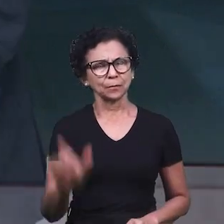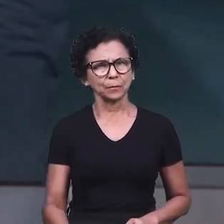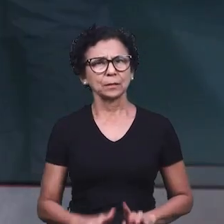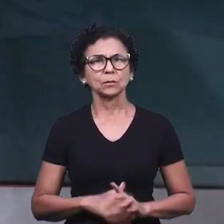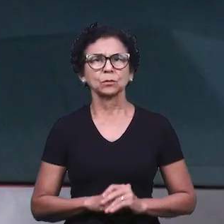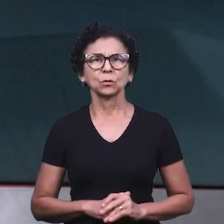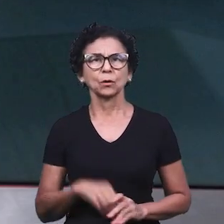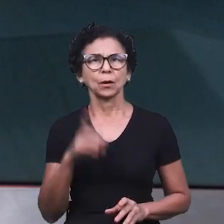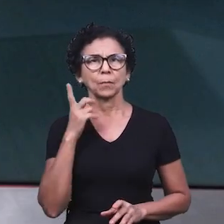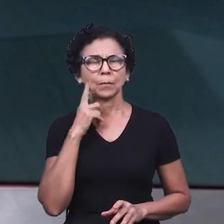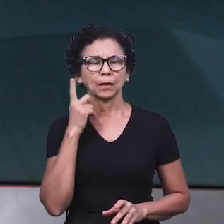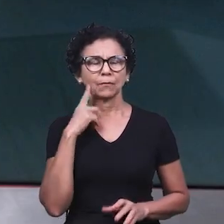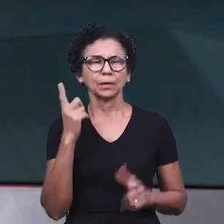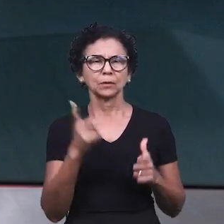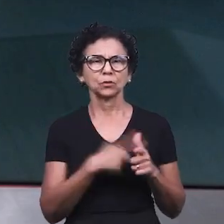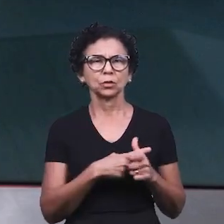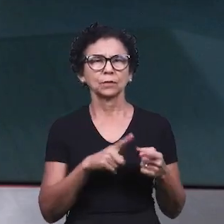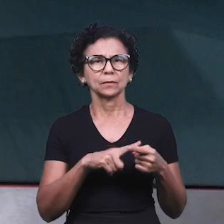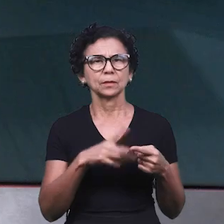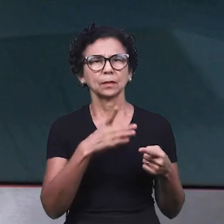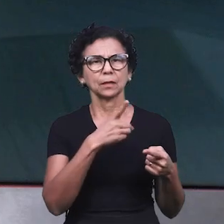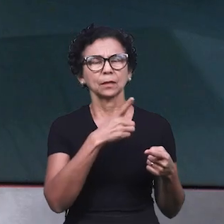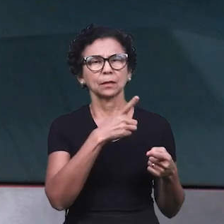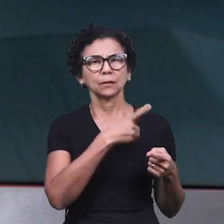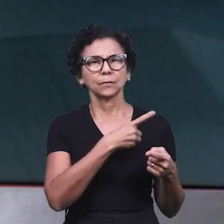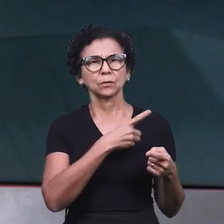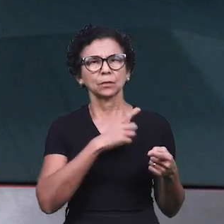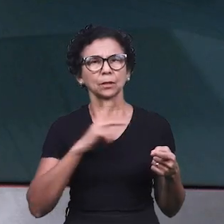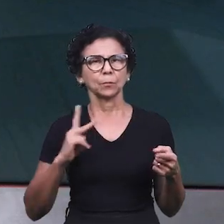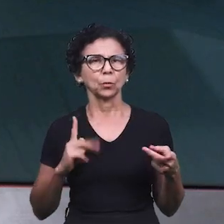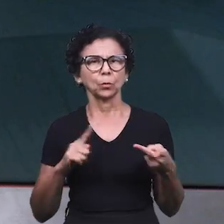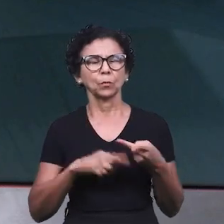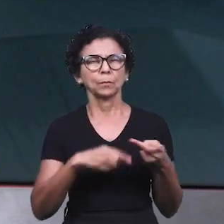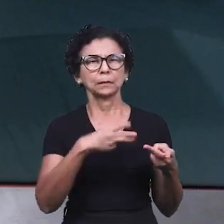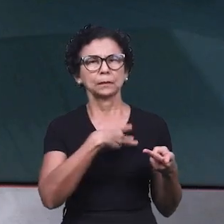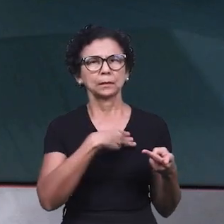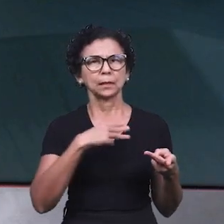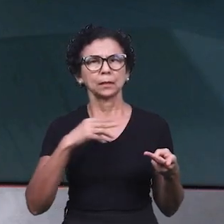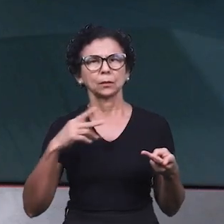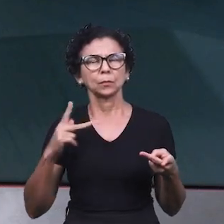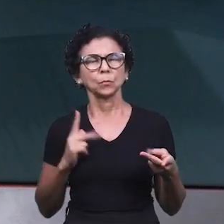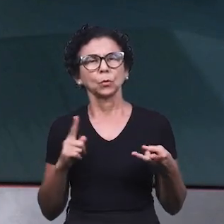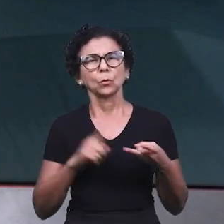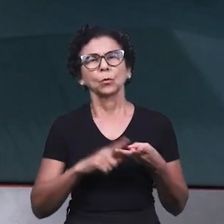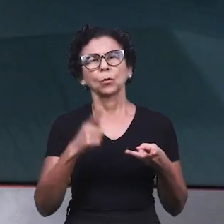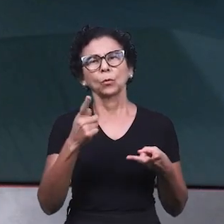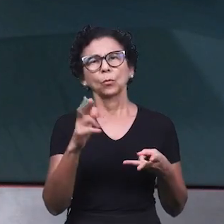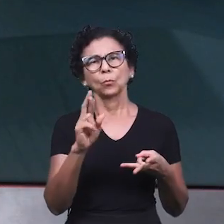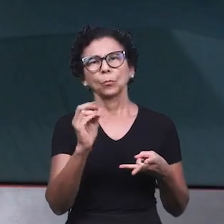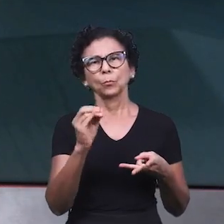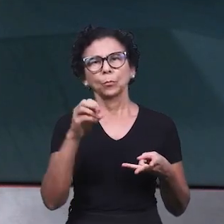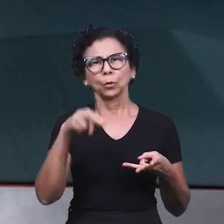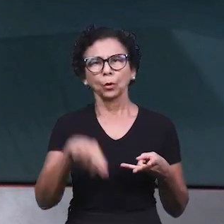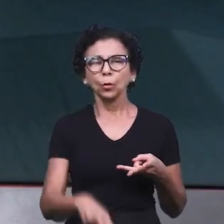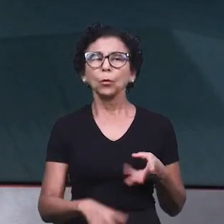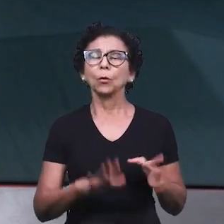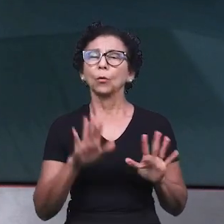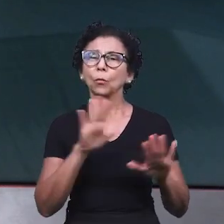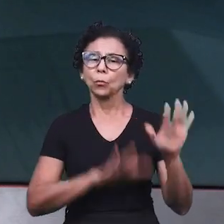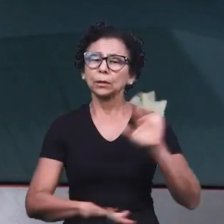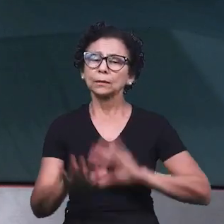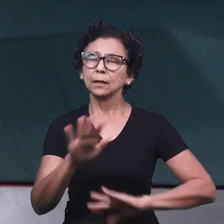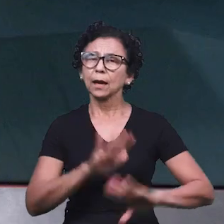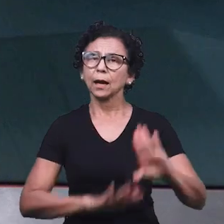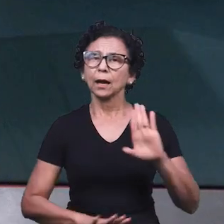obrigado. Muito bem. Chegamos aqui ao final de mais um programa Orçamento